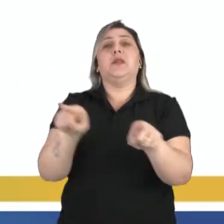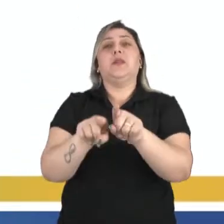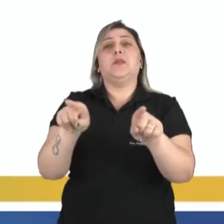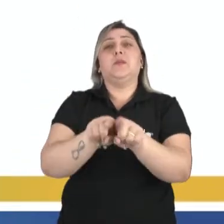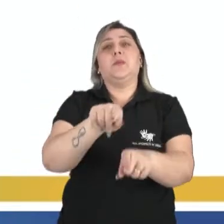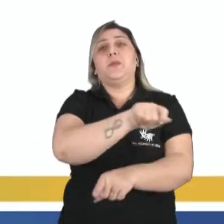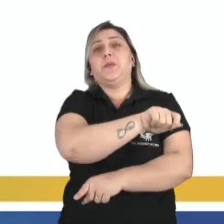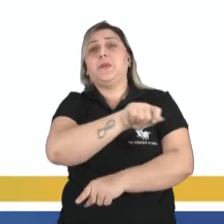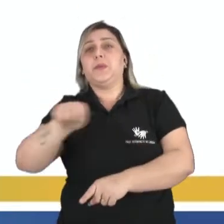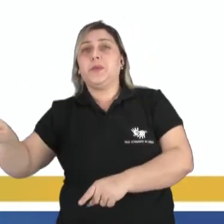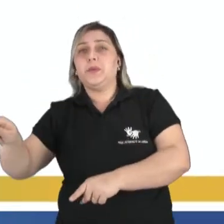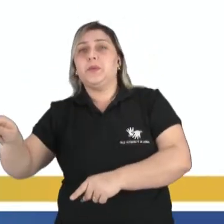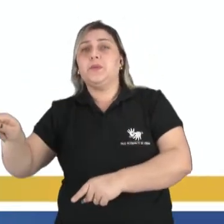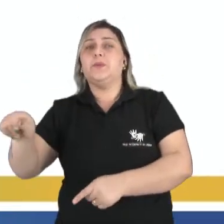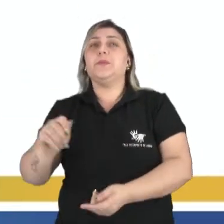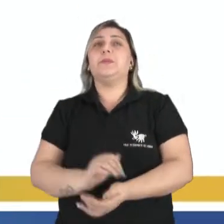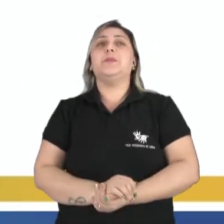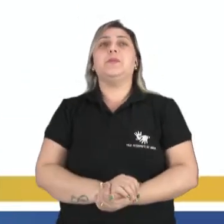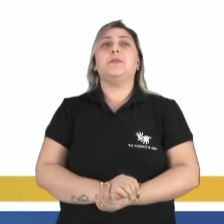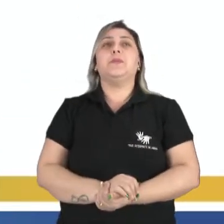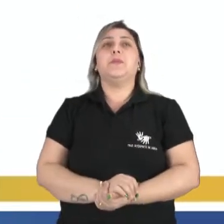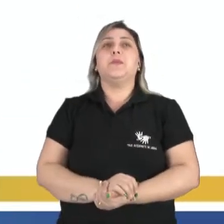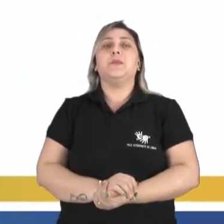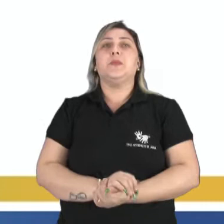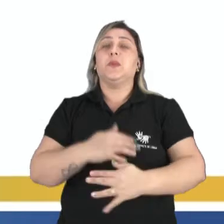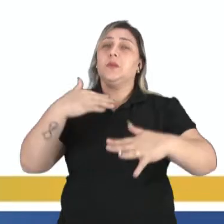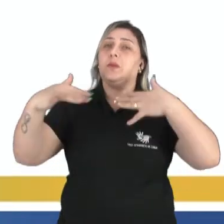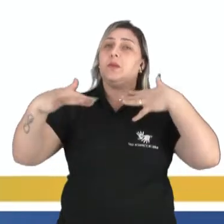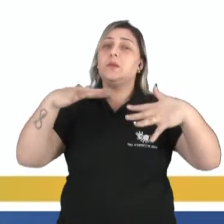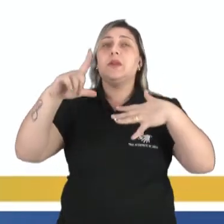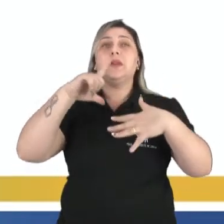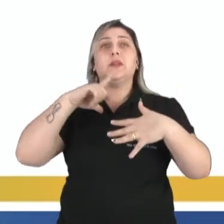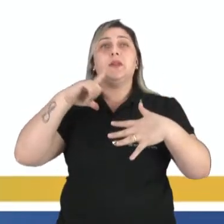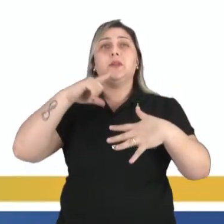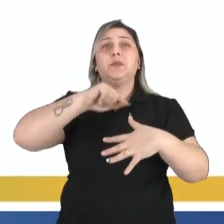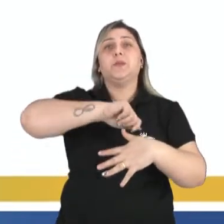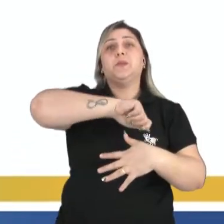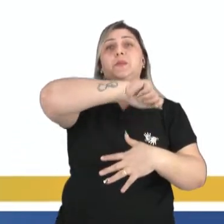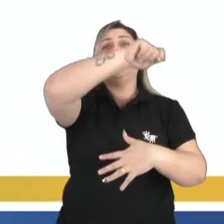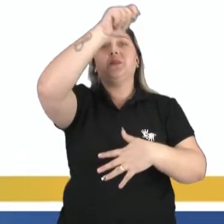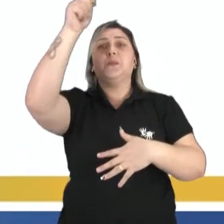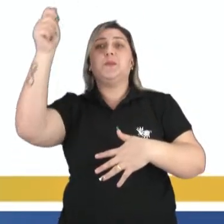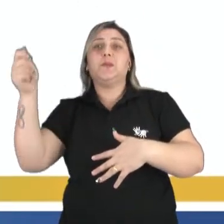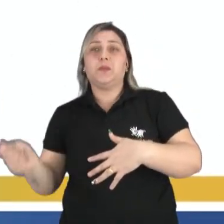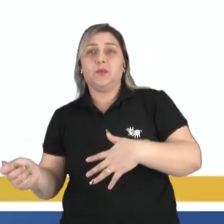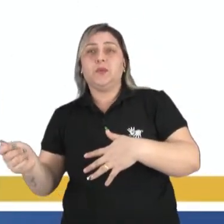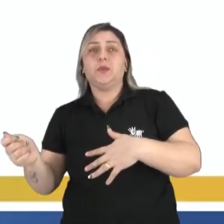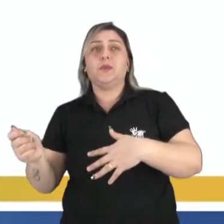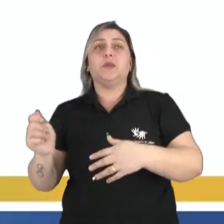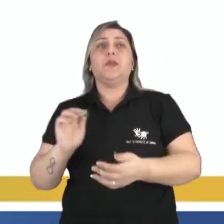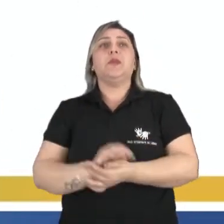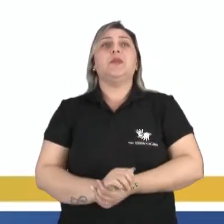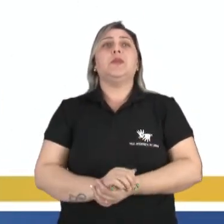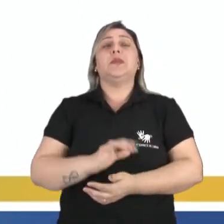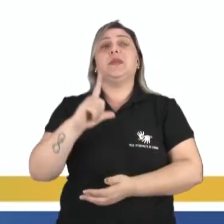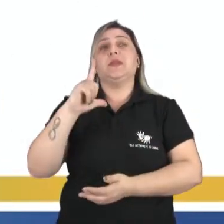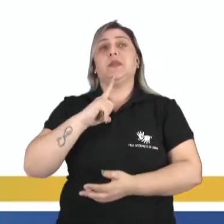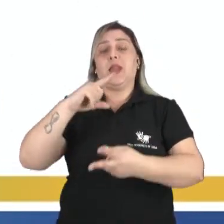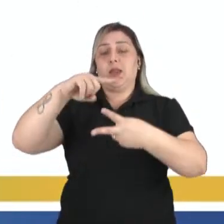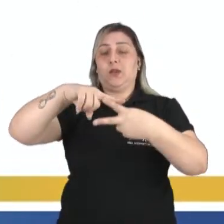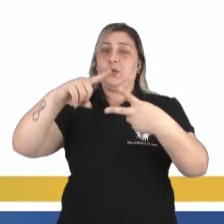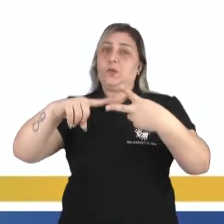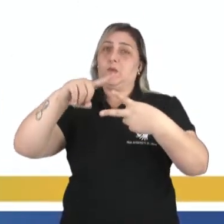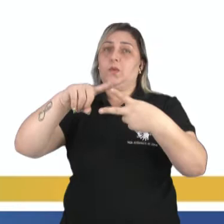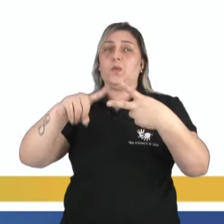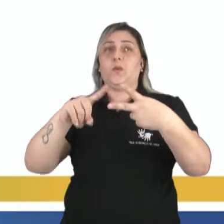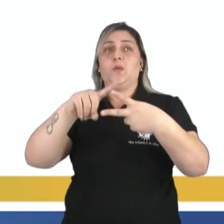na horizontal. Apesar do movimento ocorrer assim, né, pessoal? Olha só, ele ocorre assim, só que tem duas